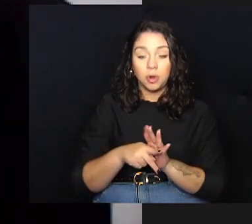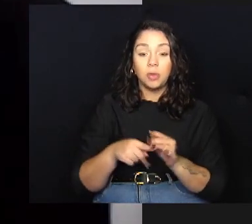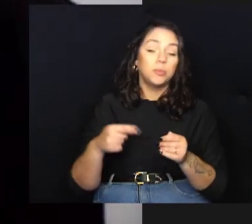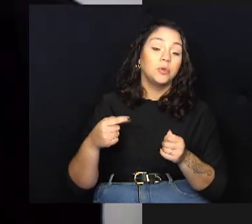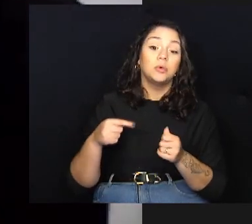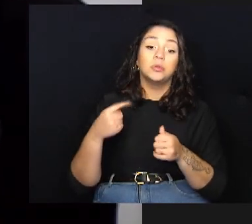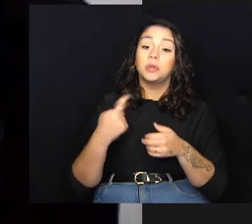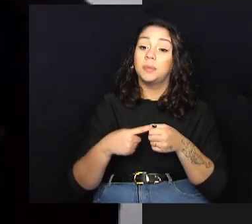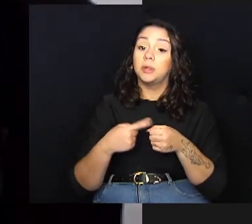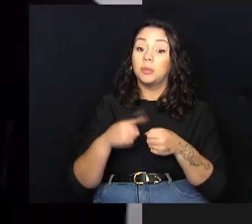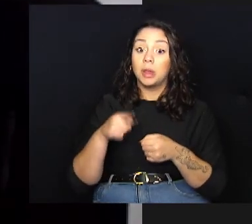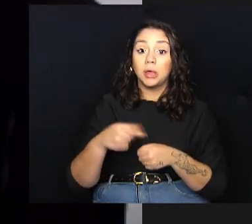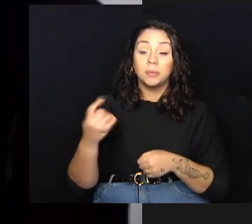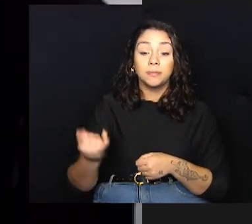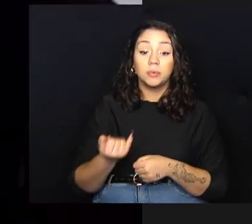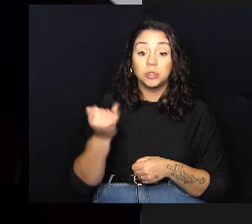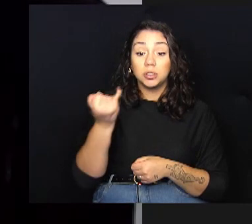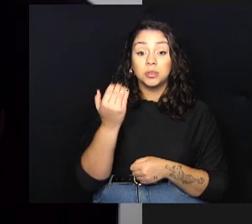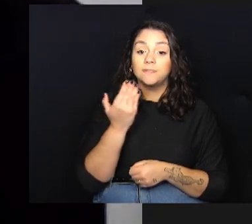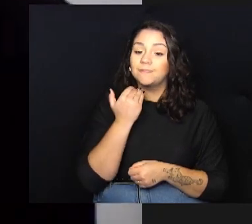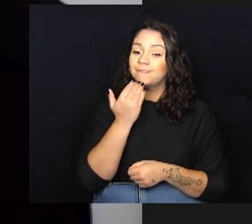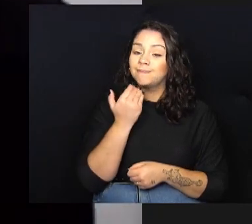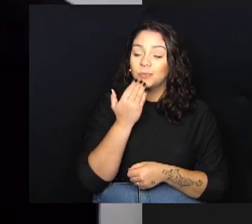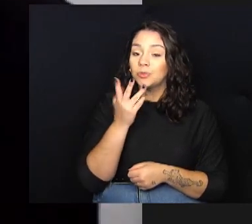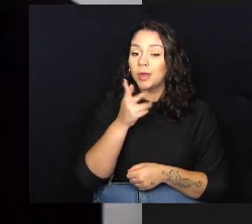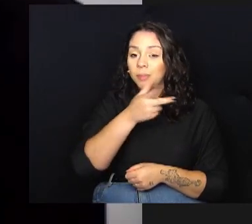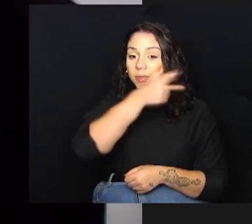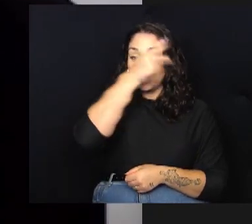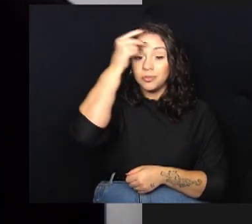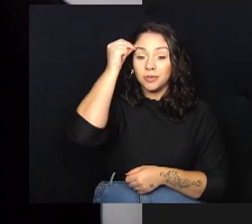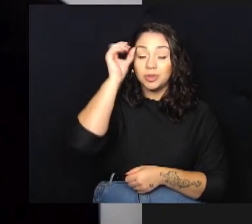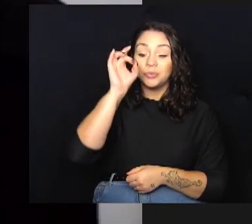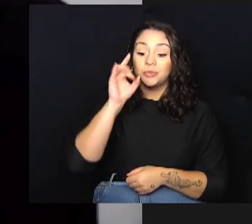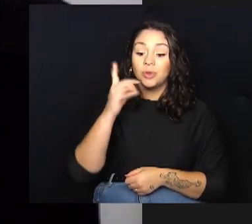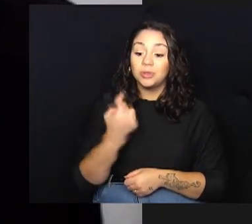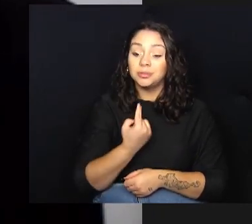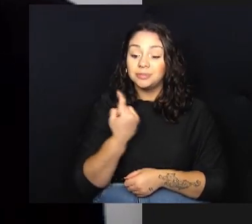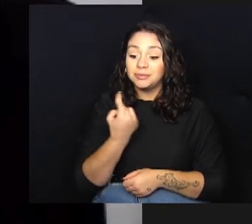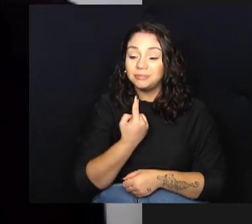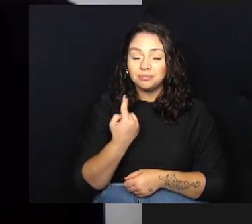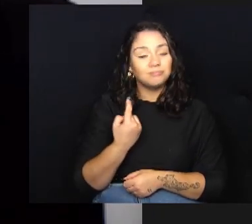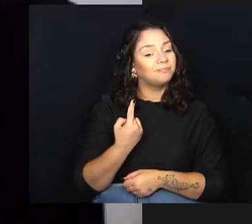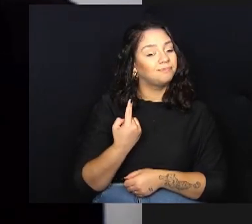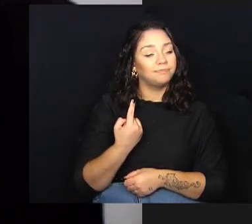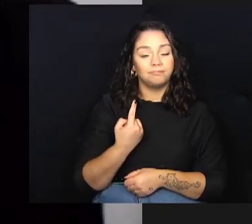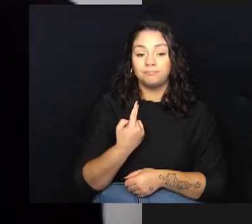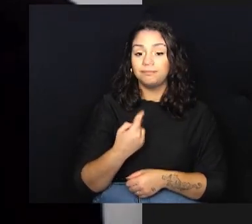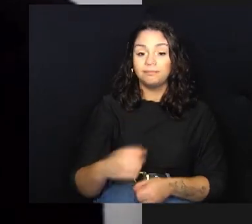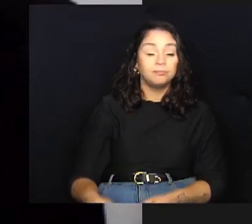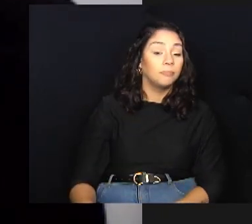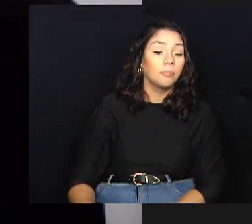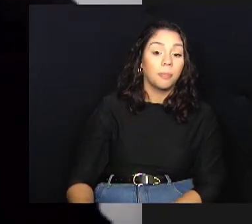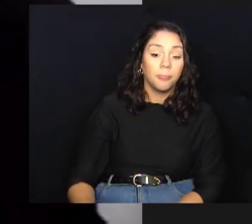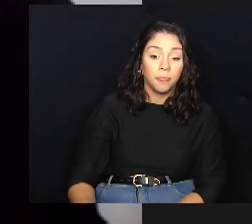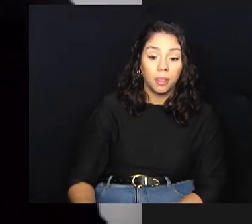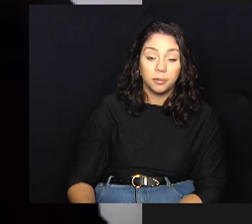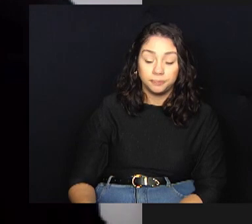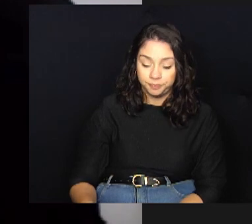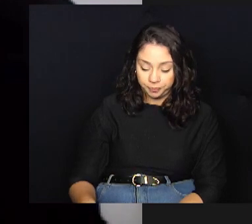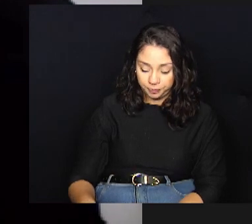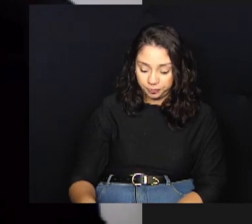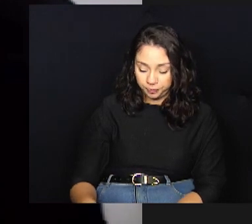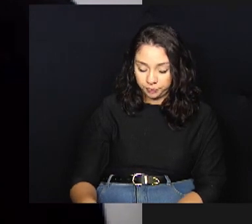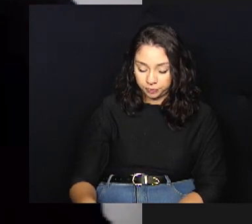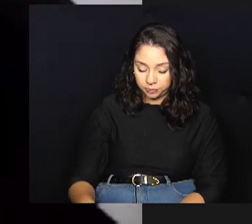ela é fundamental então não dá para o prefeito trabalhar sozinho né Eu acho que dentro